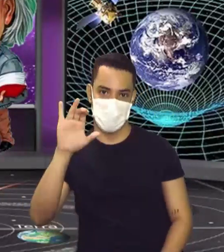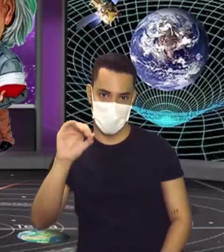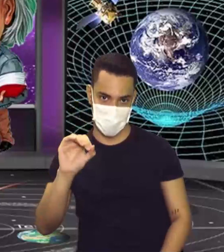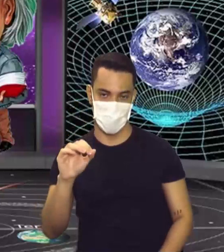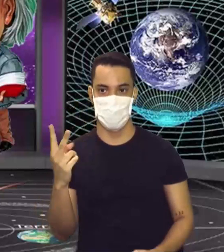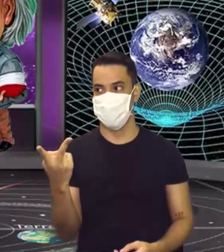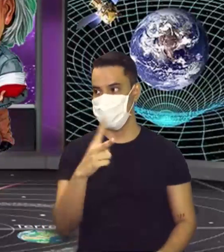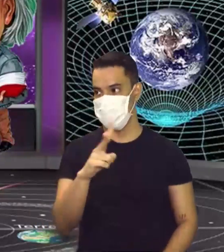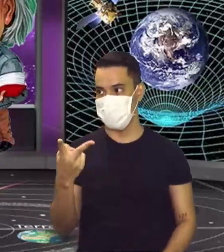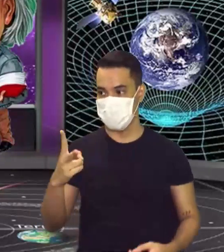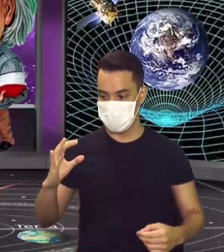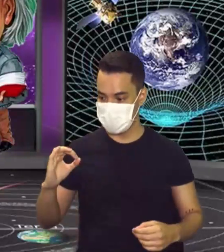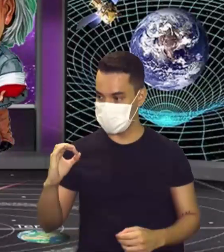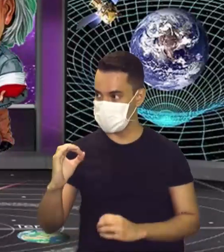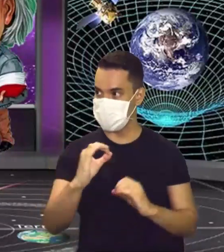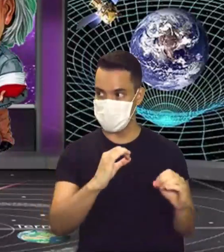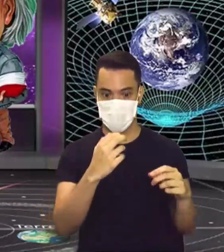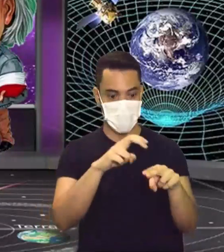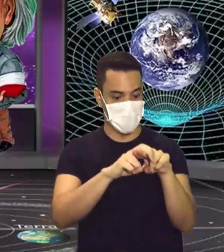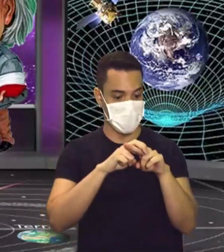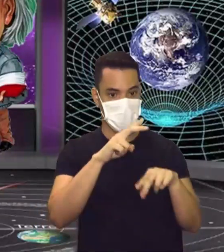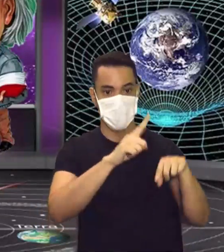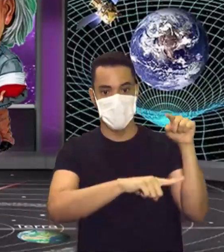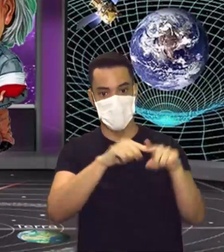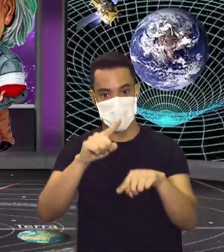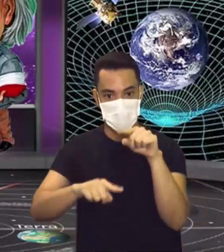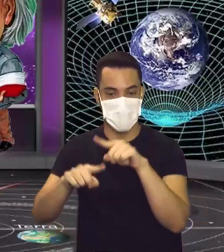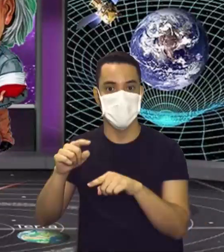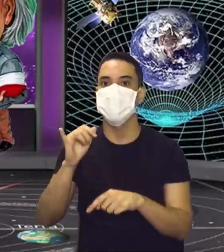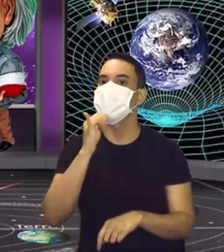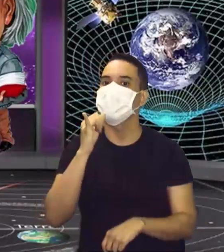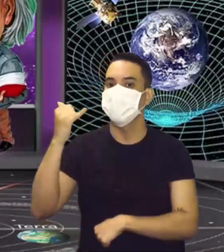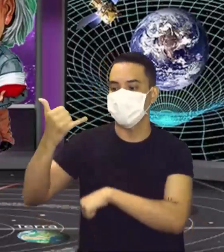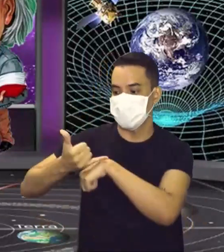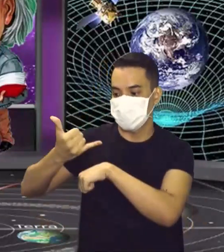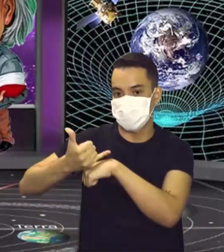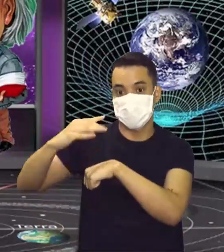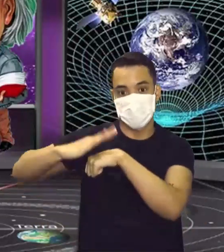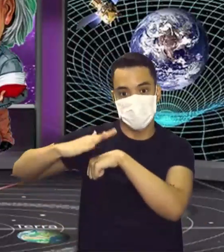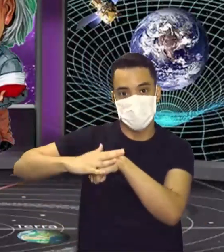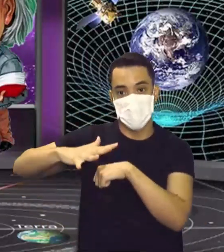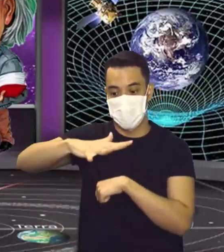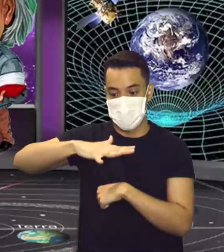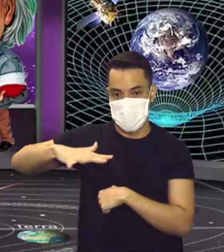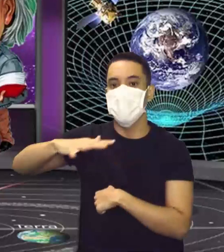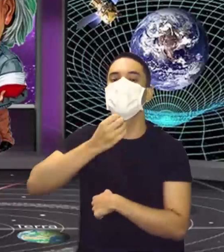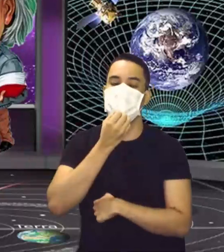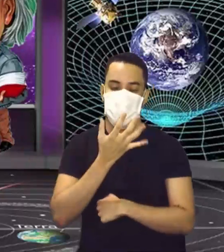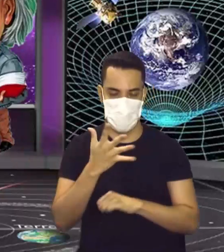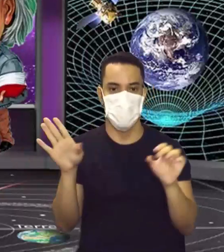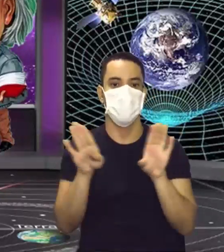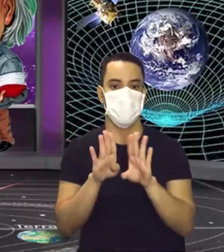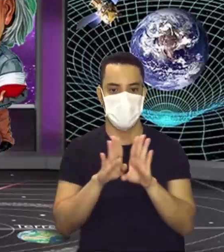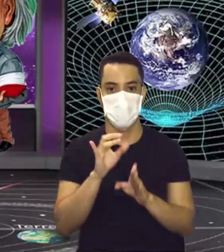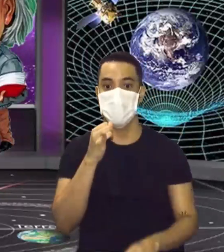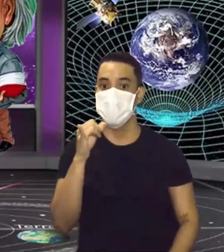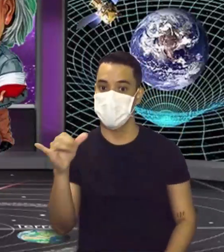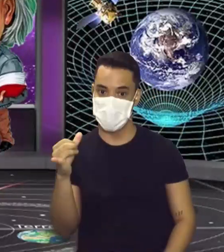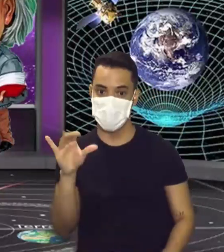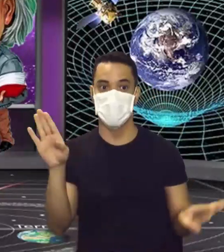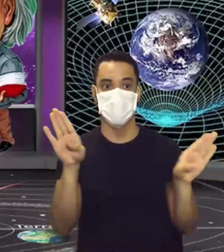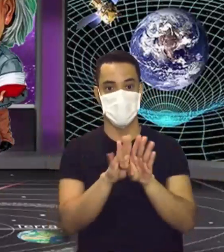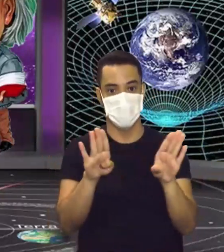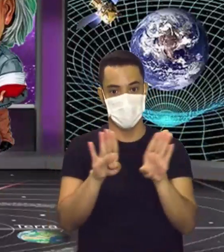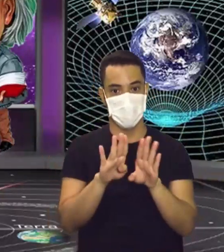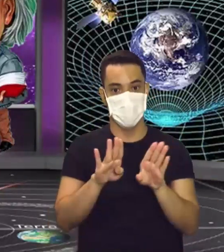ok? Então, por exemplo, os materiais que são os metais, no geral, eles são bons condutores elétricos e